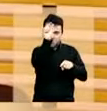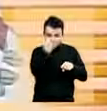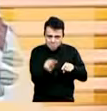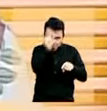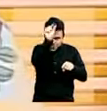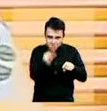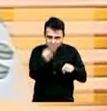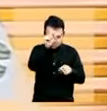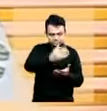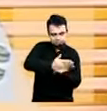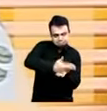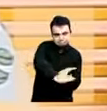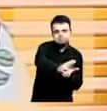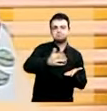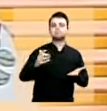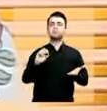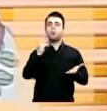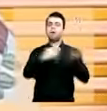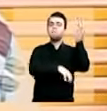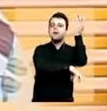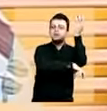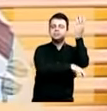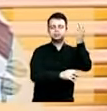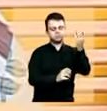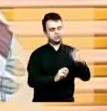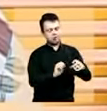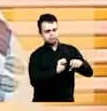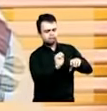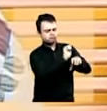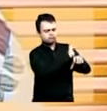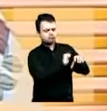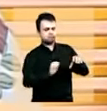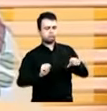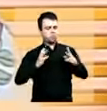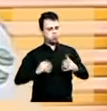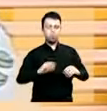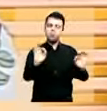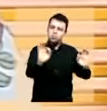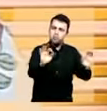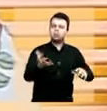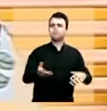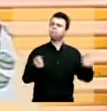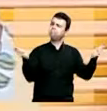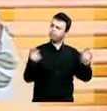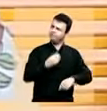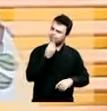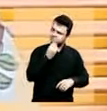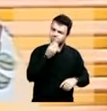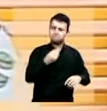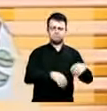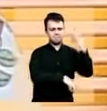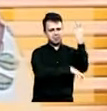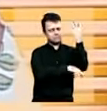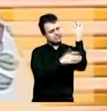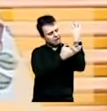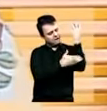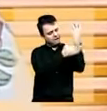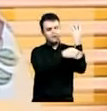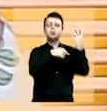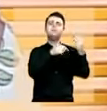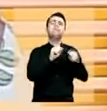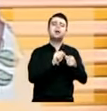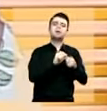meio, vai usar o abacaxi, não higieniza antes. Quer dizer, pode ser feito o suco da casca, pode ser feito o